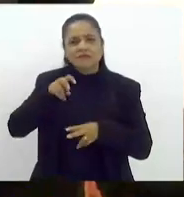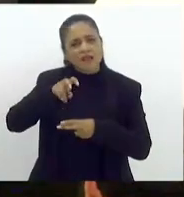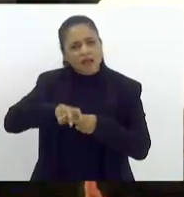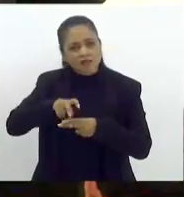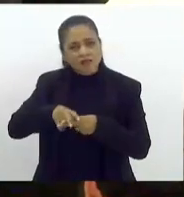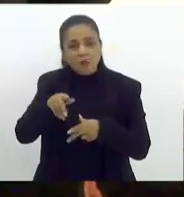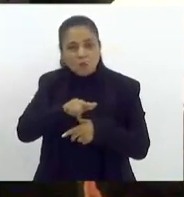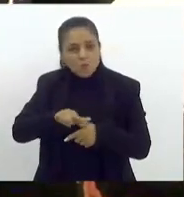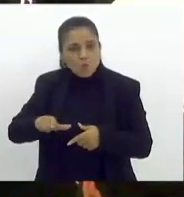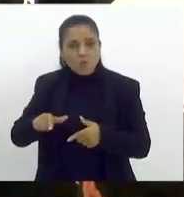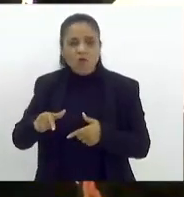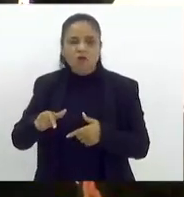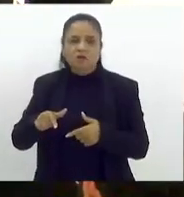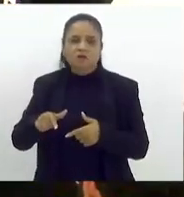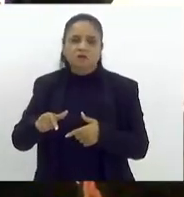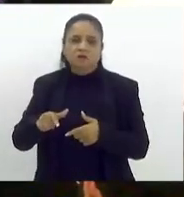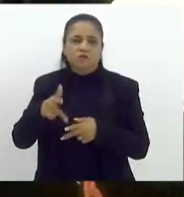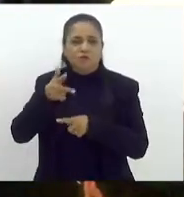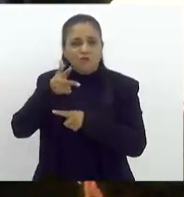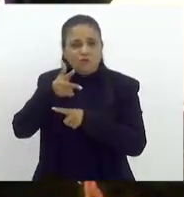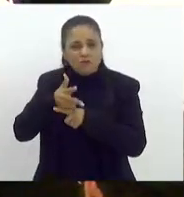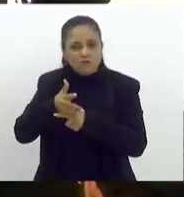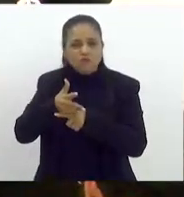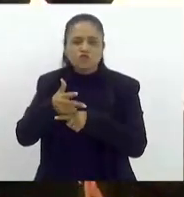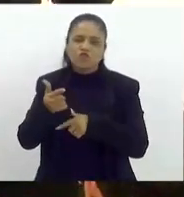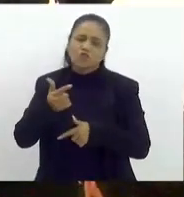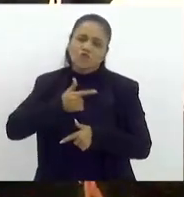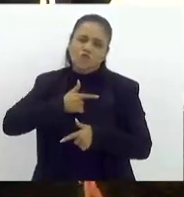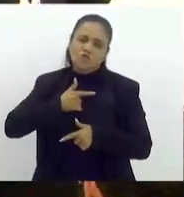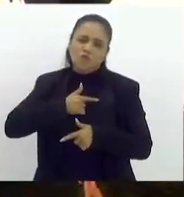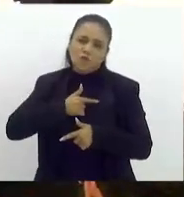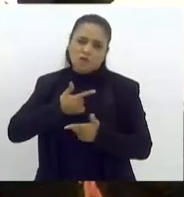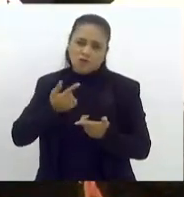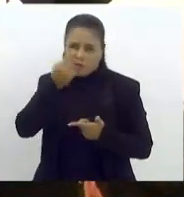cadeiras vazias no vídeo vai ficar feio